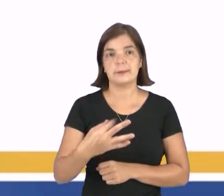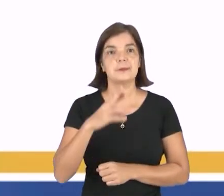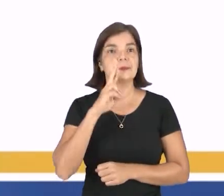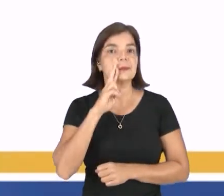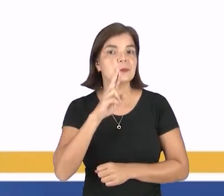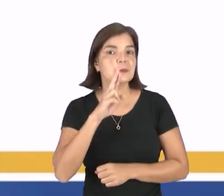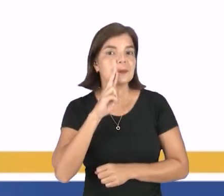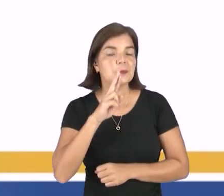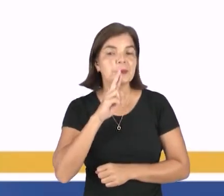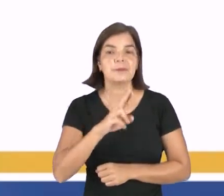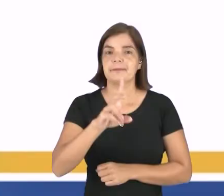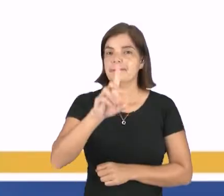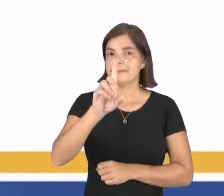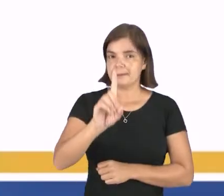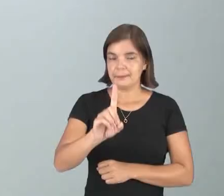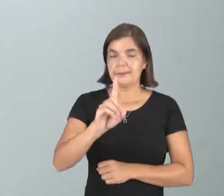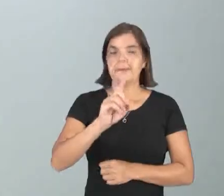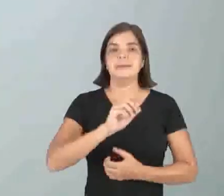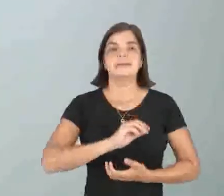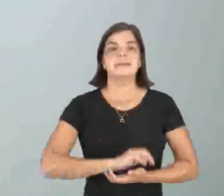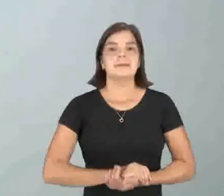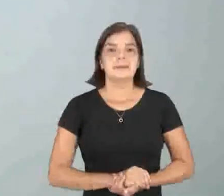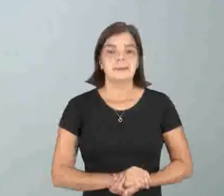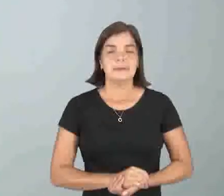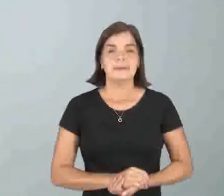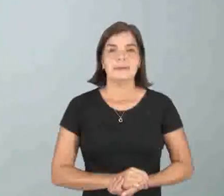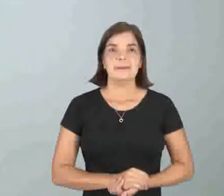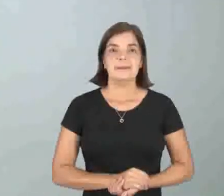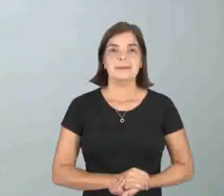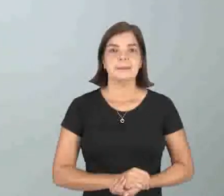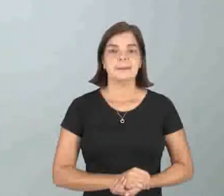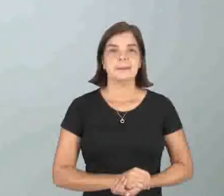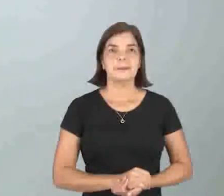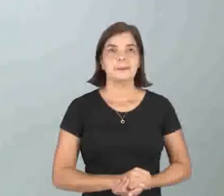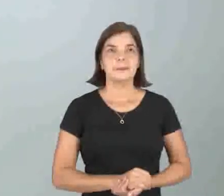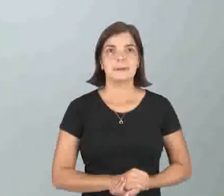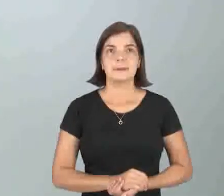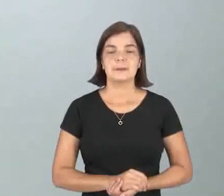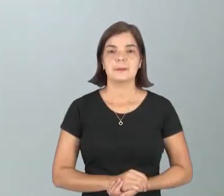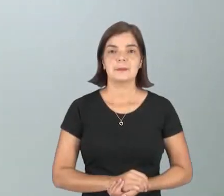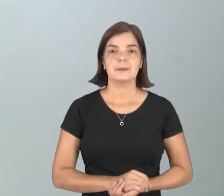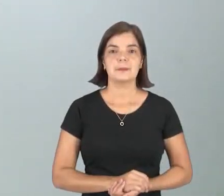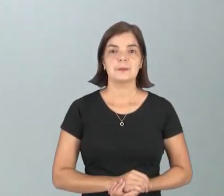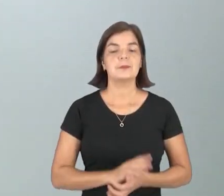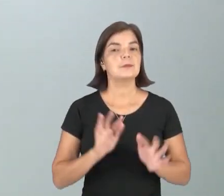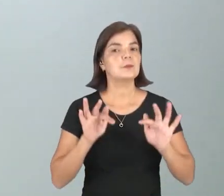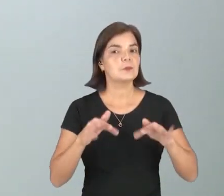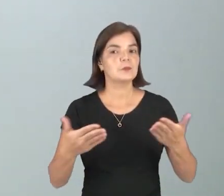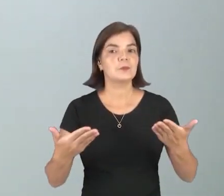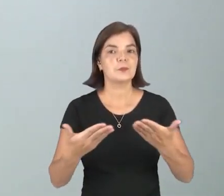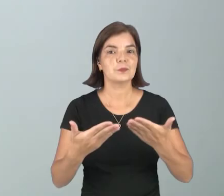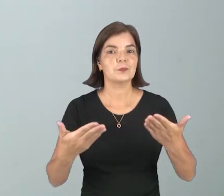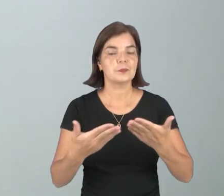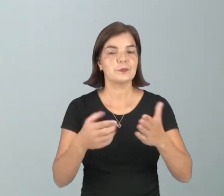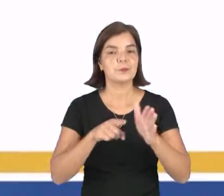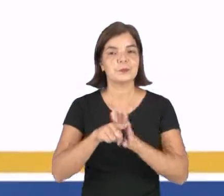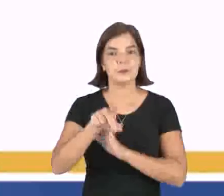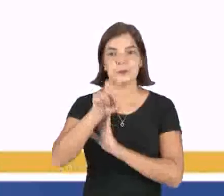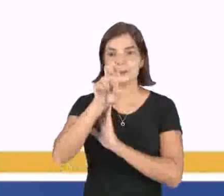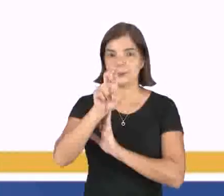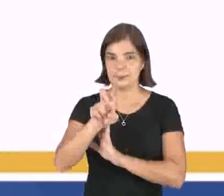de um fato certo exprime certeza vamos finalizar agora com a questão